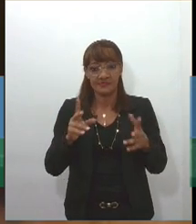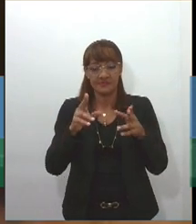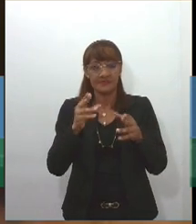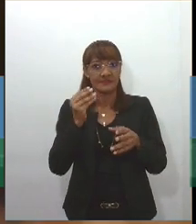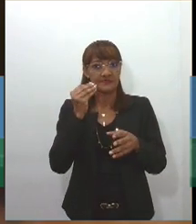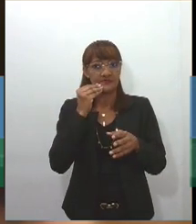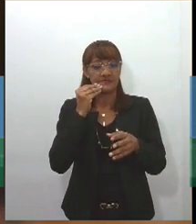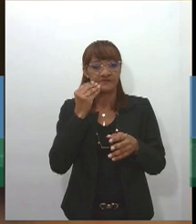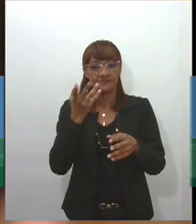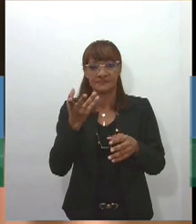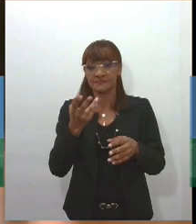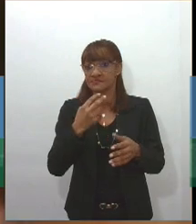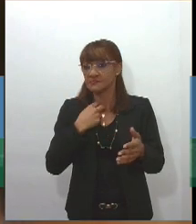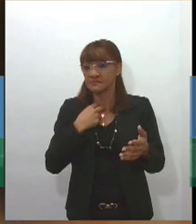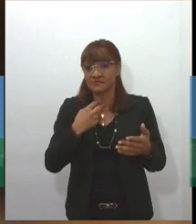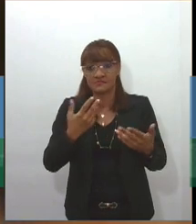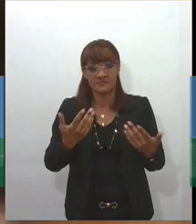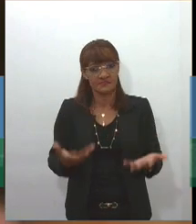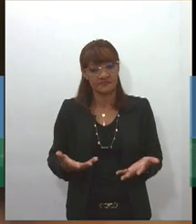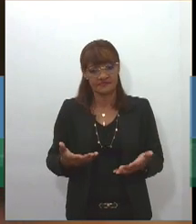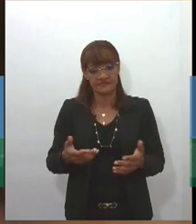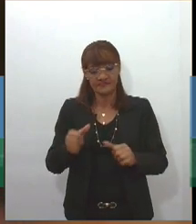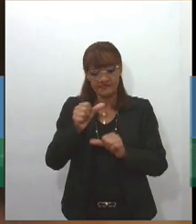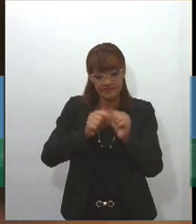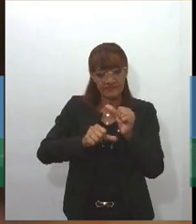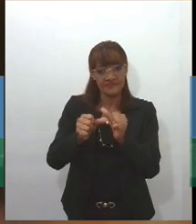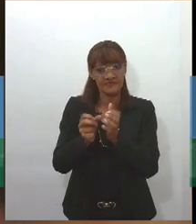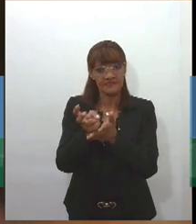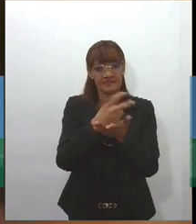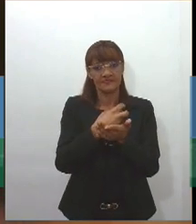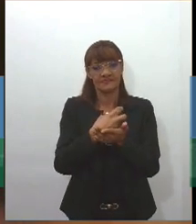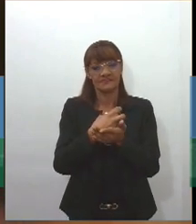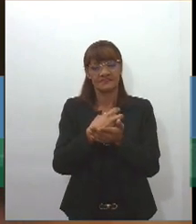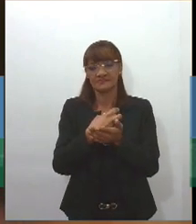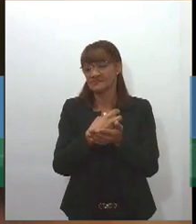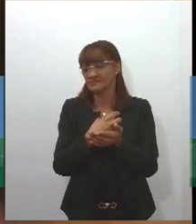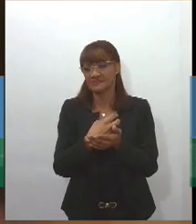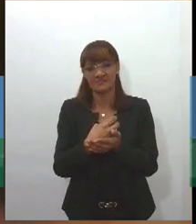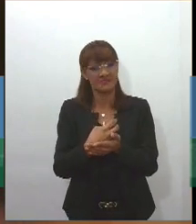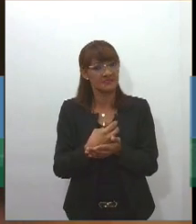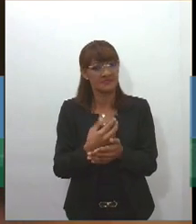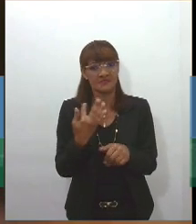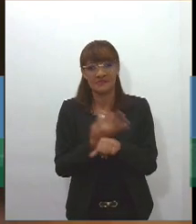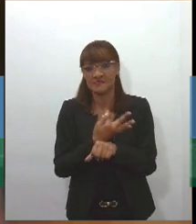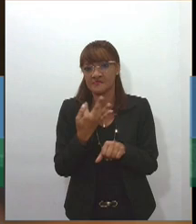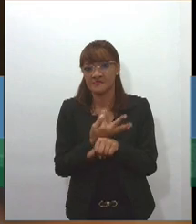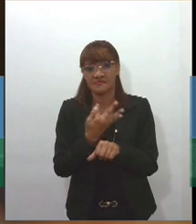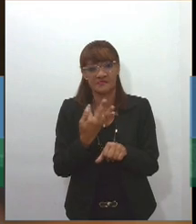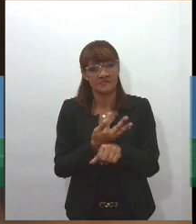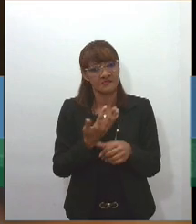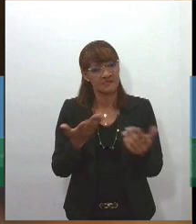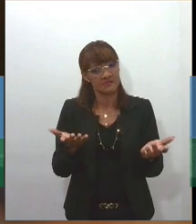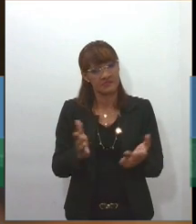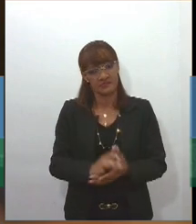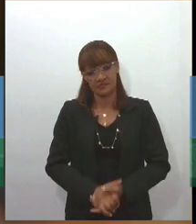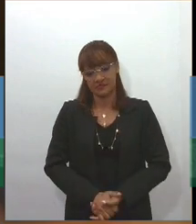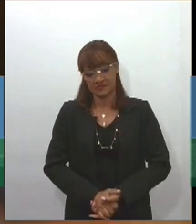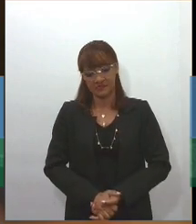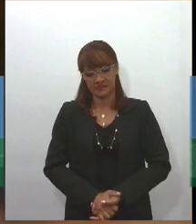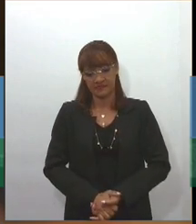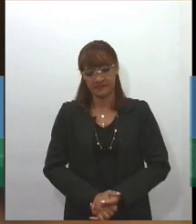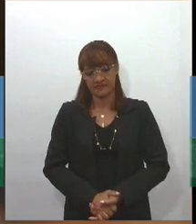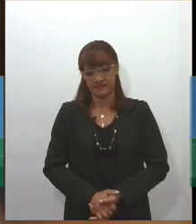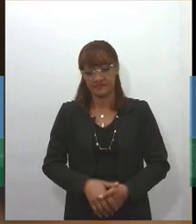pode reforma tributária não comporta esse tipo de insegurança esse tipo de incerteza né então eu